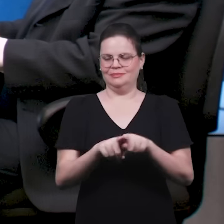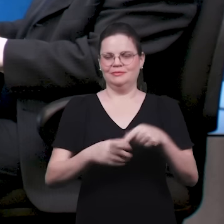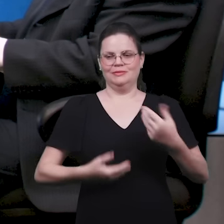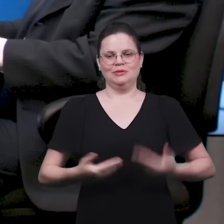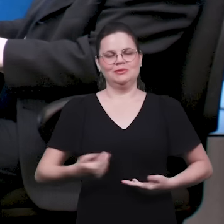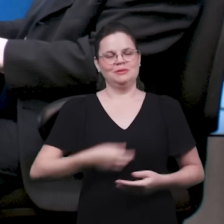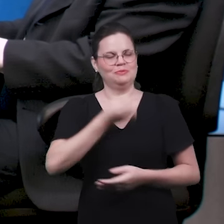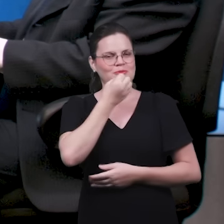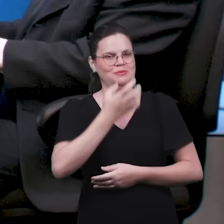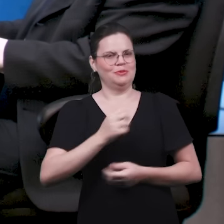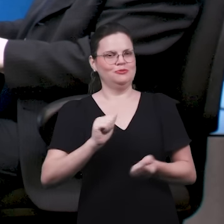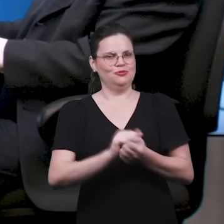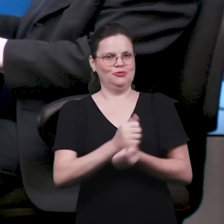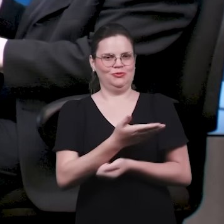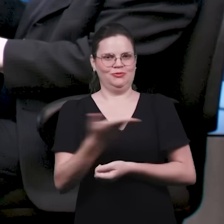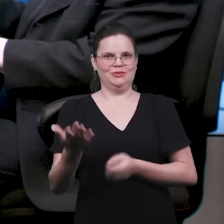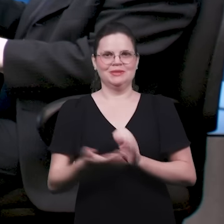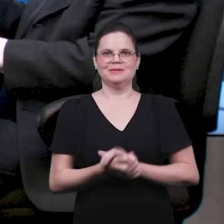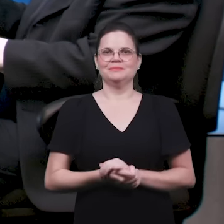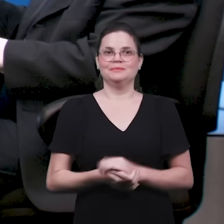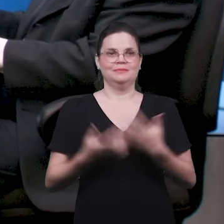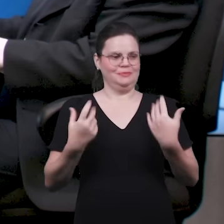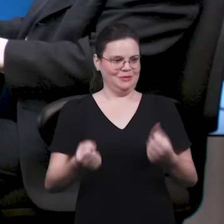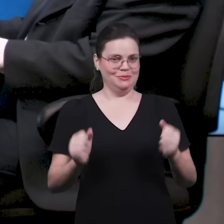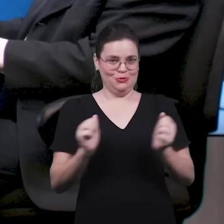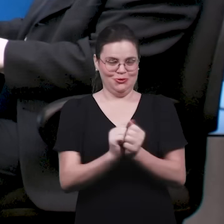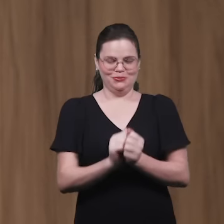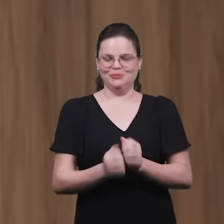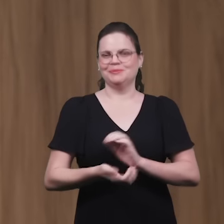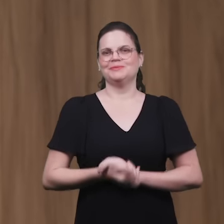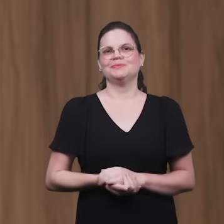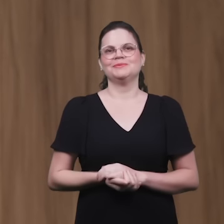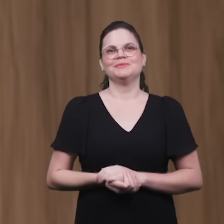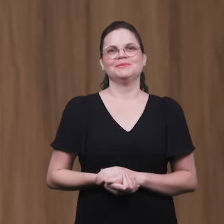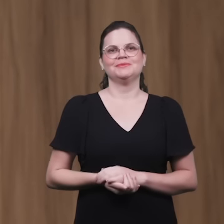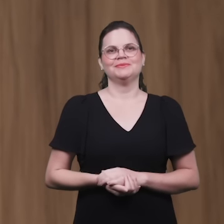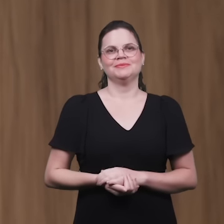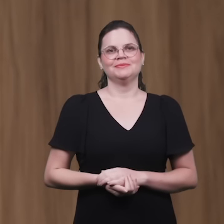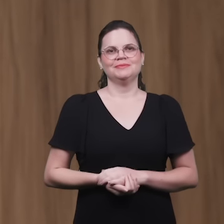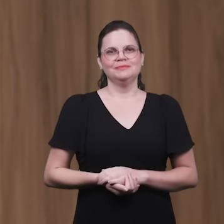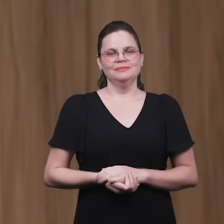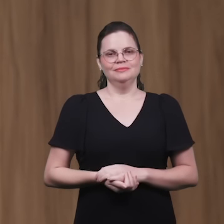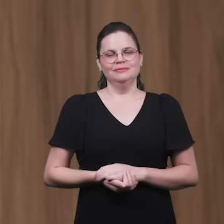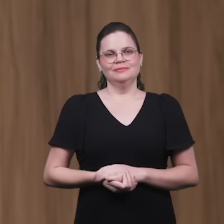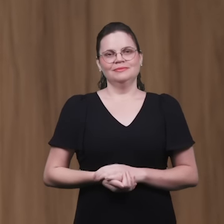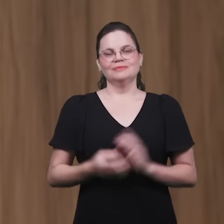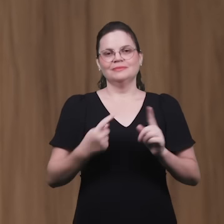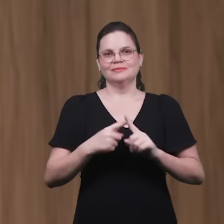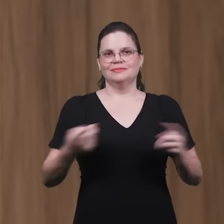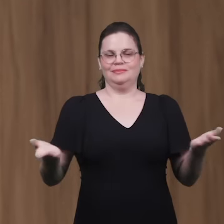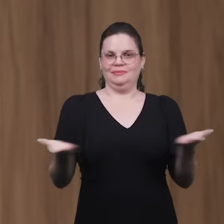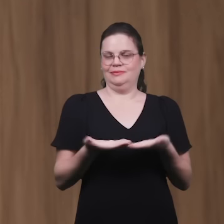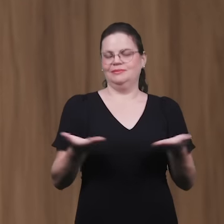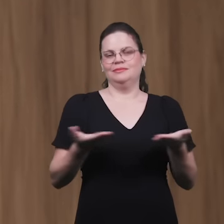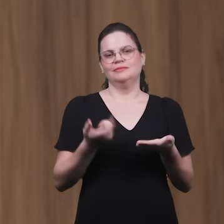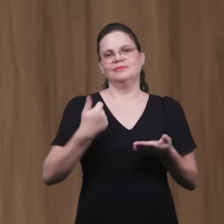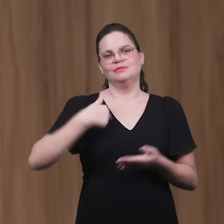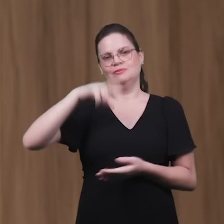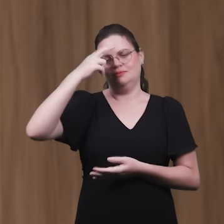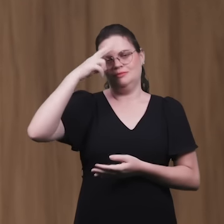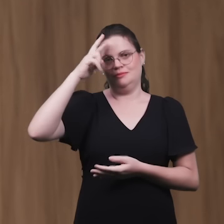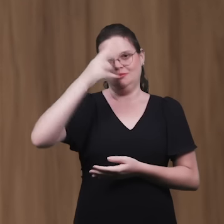aqui novamente com todos. Amém. Estamos juntos, né? Estamos juntos. Mas muito bem, eu gostaria agora de lembrar